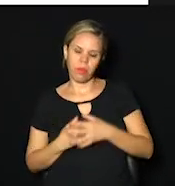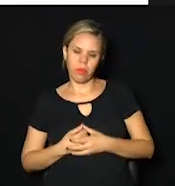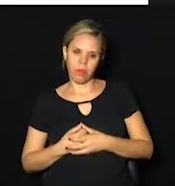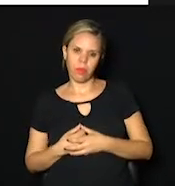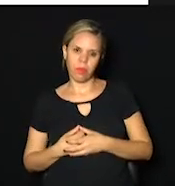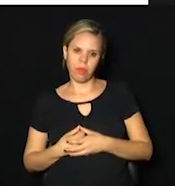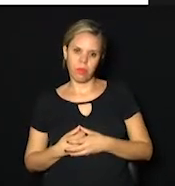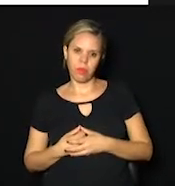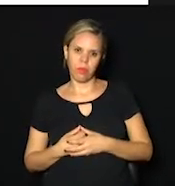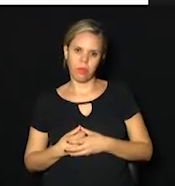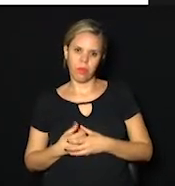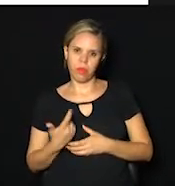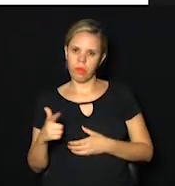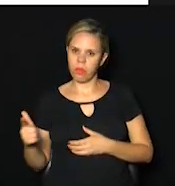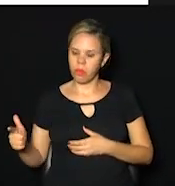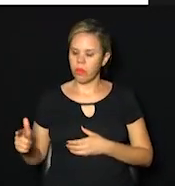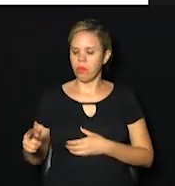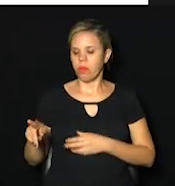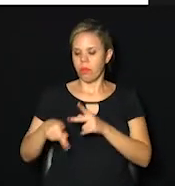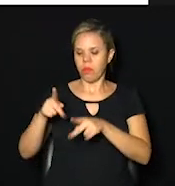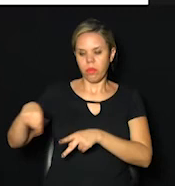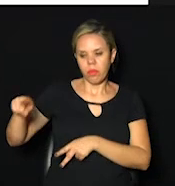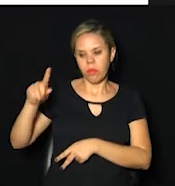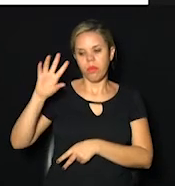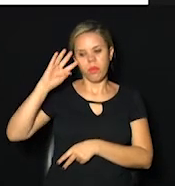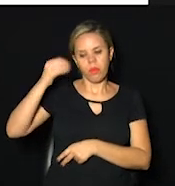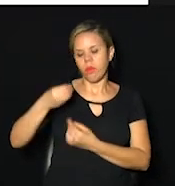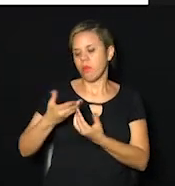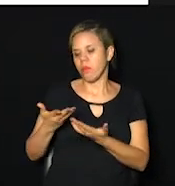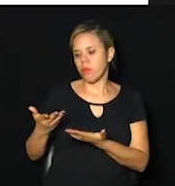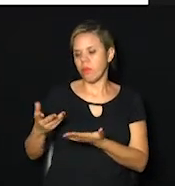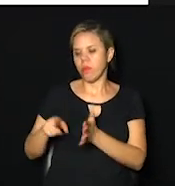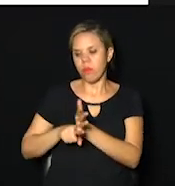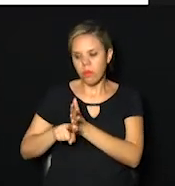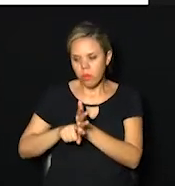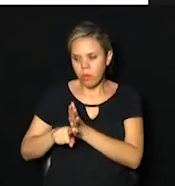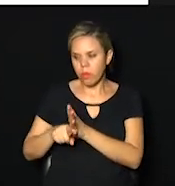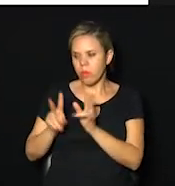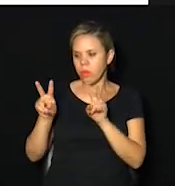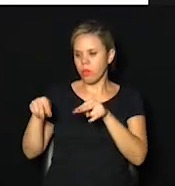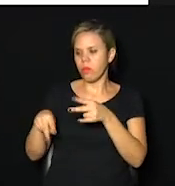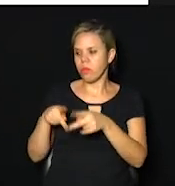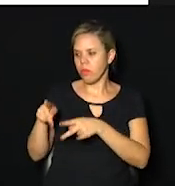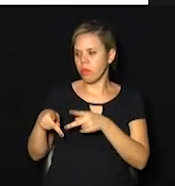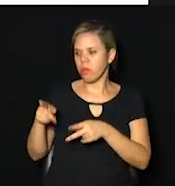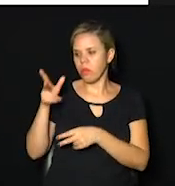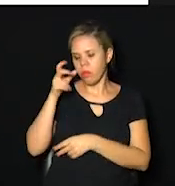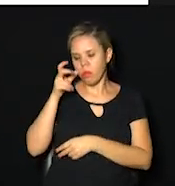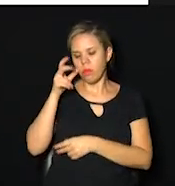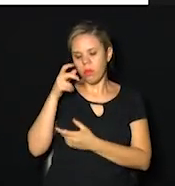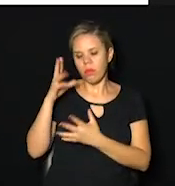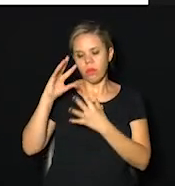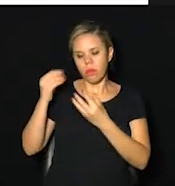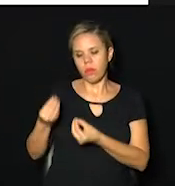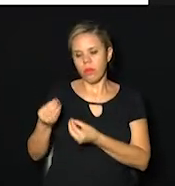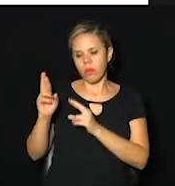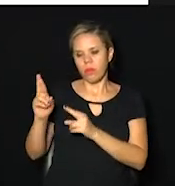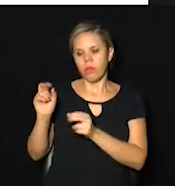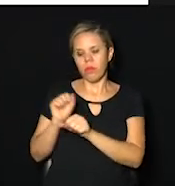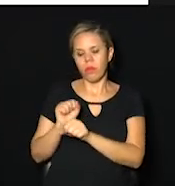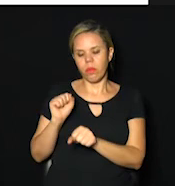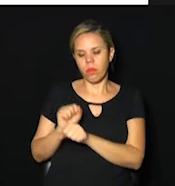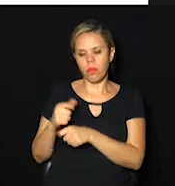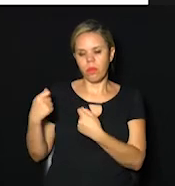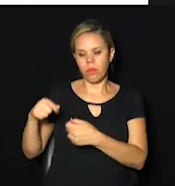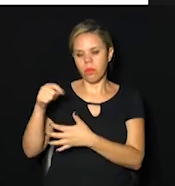na incapacidade dessas pessoas. Você tem que ir lá buscá-las, você tem que olhar para elas, ouvi-las, entender o que elas esperam, quais são as